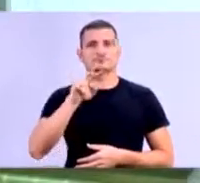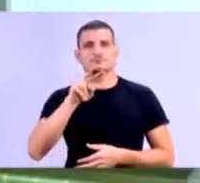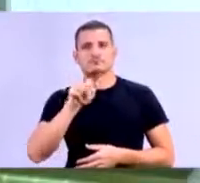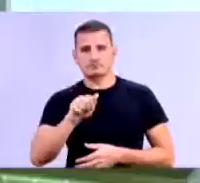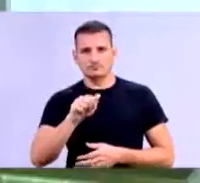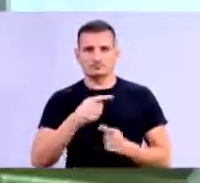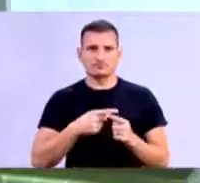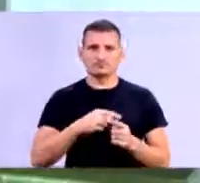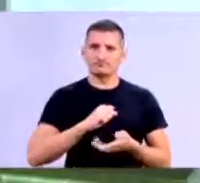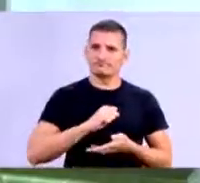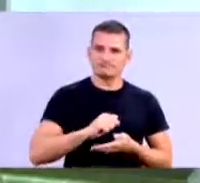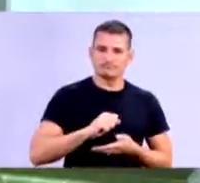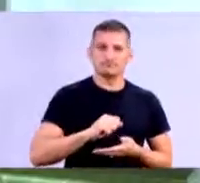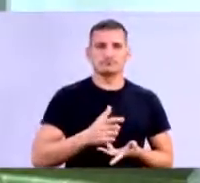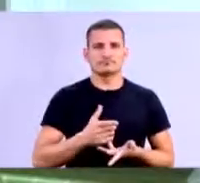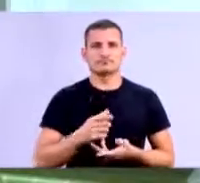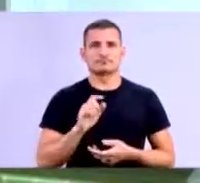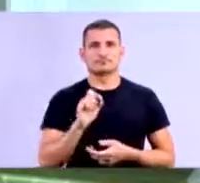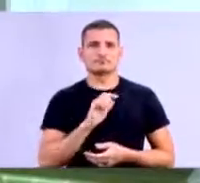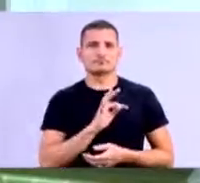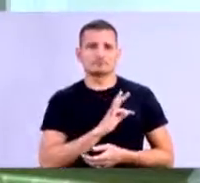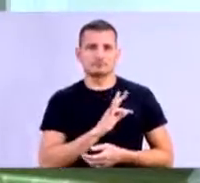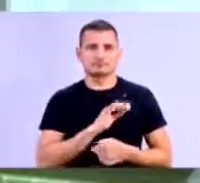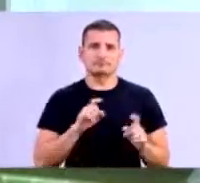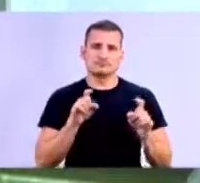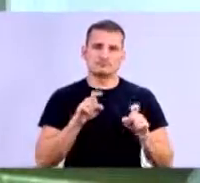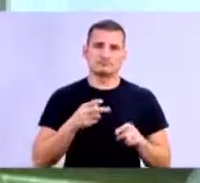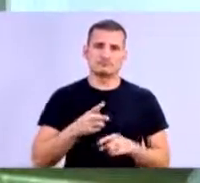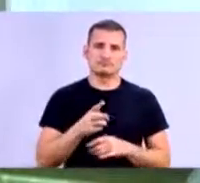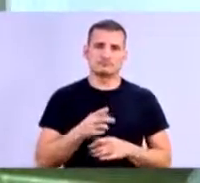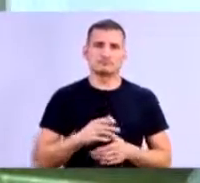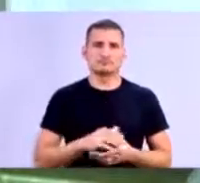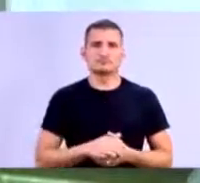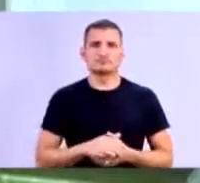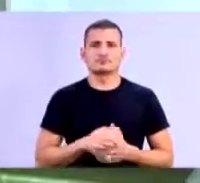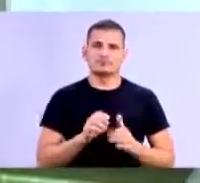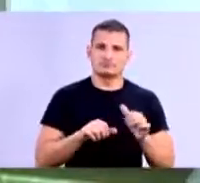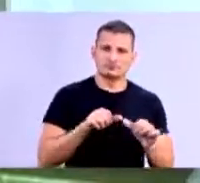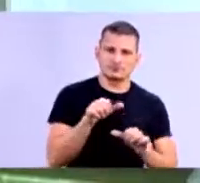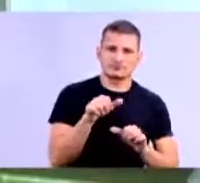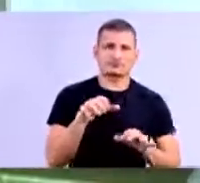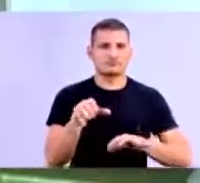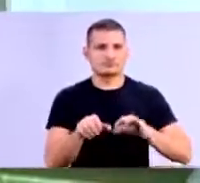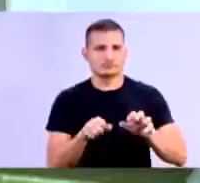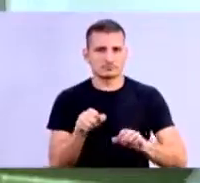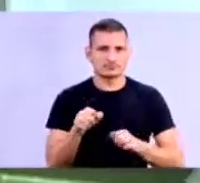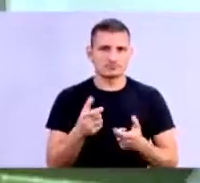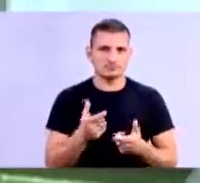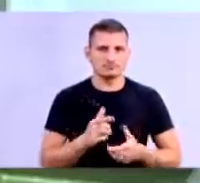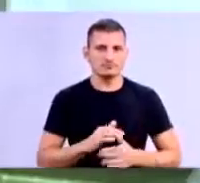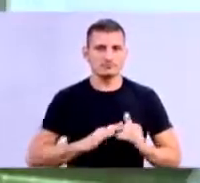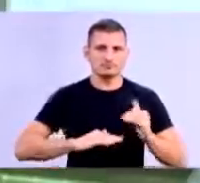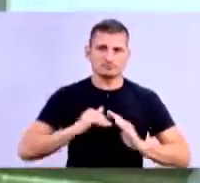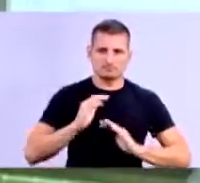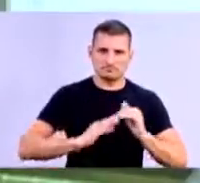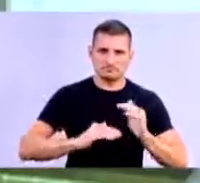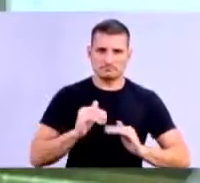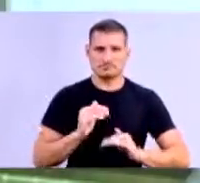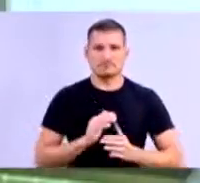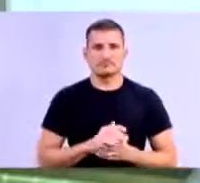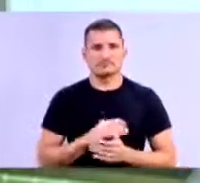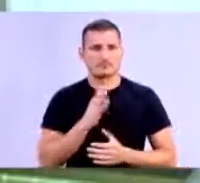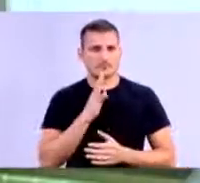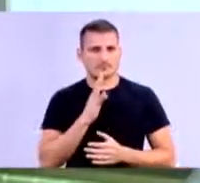de vista, que o técnico em informática para a internet precisa sempre estar atualizando, buscando ser mais versátil.